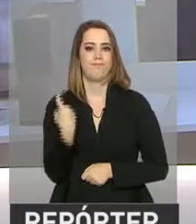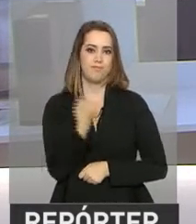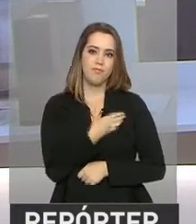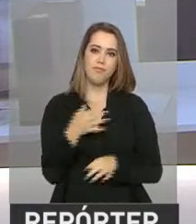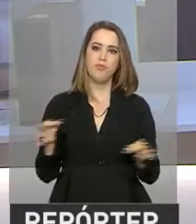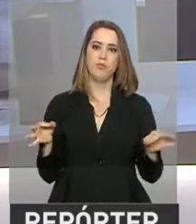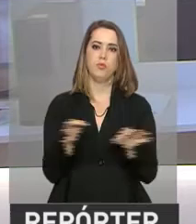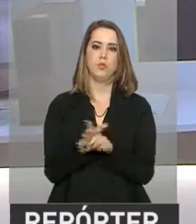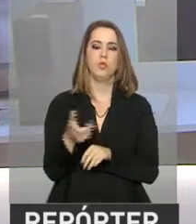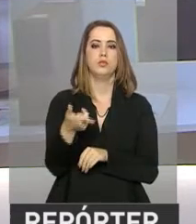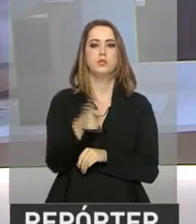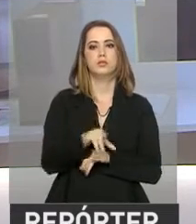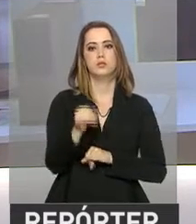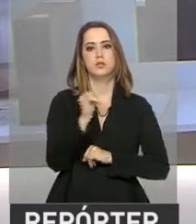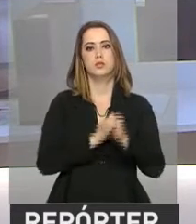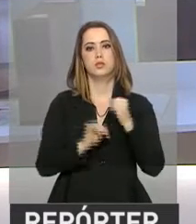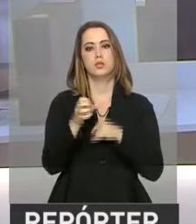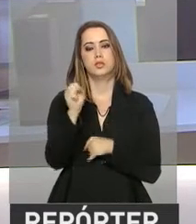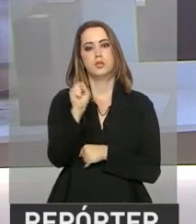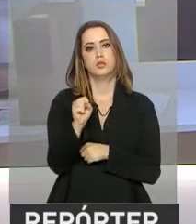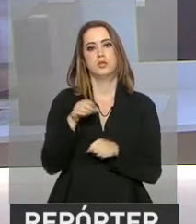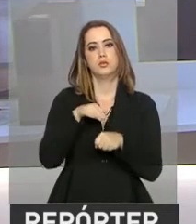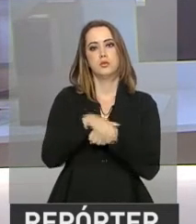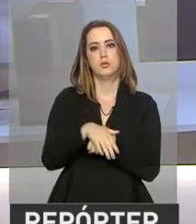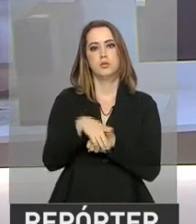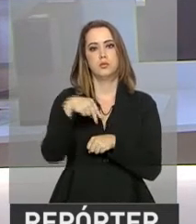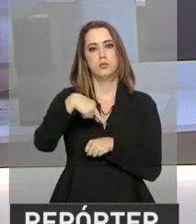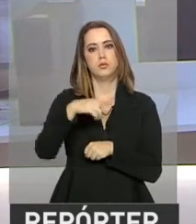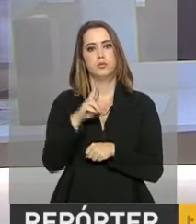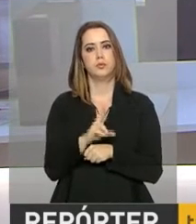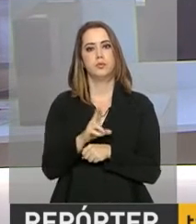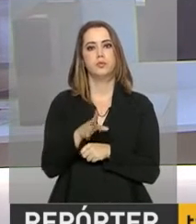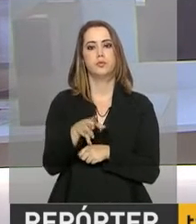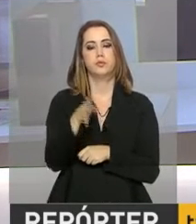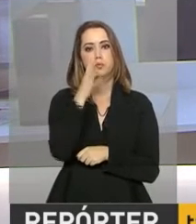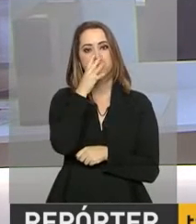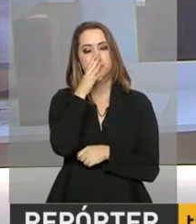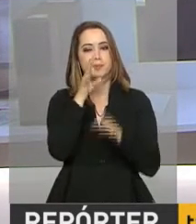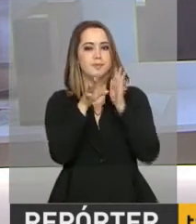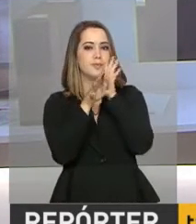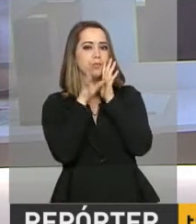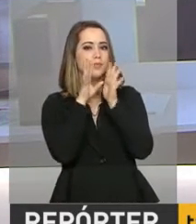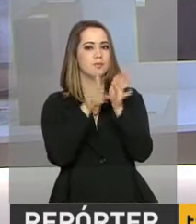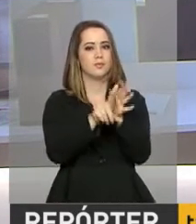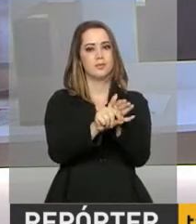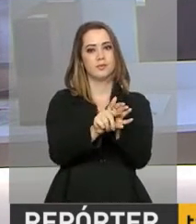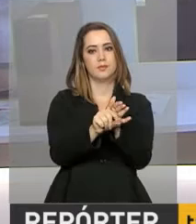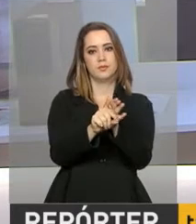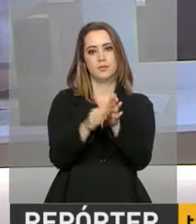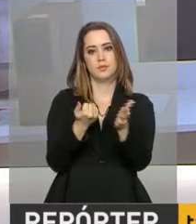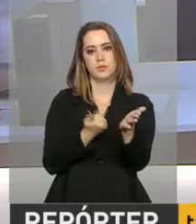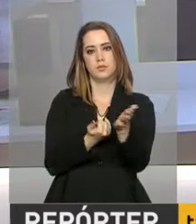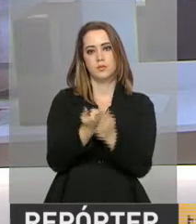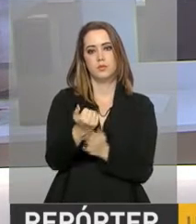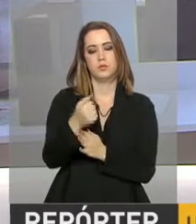com outras informações ou às 20h na próxima edição do Repórter NBR. Acompanhe também as novidades em nossas redes